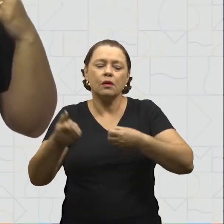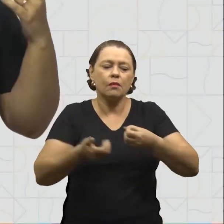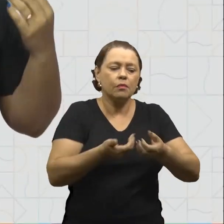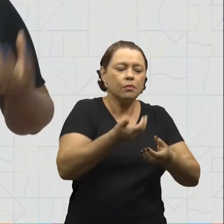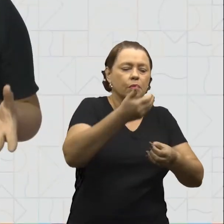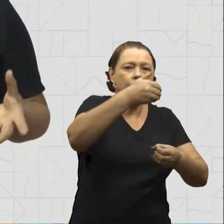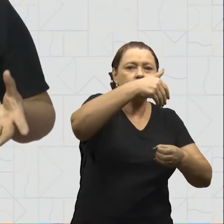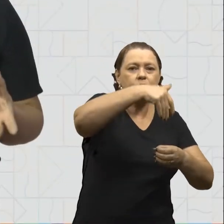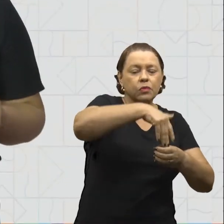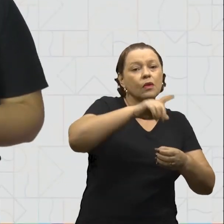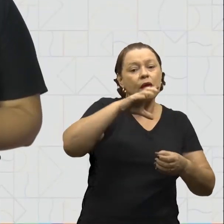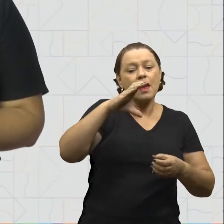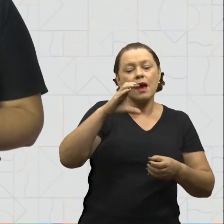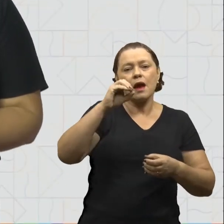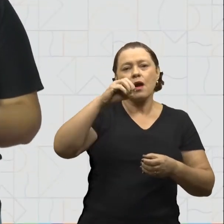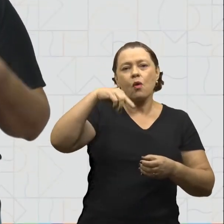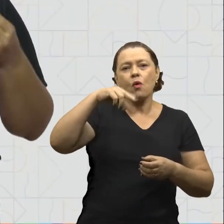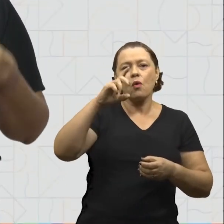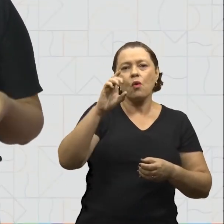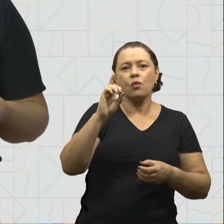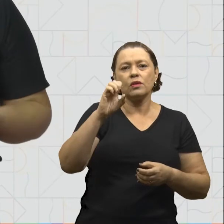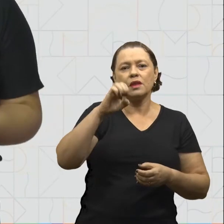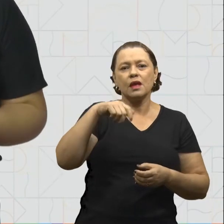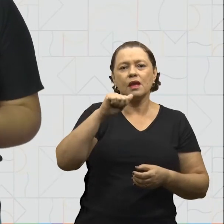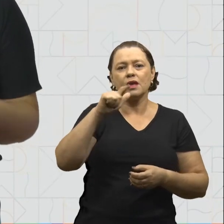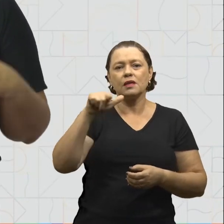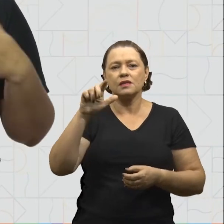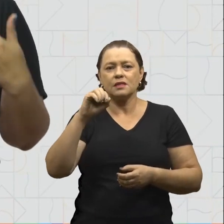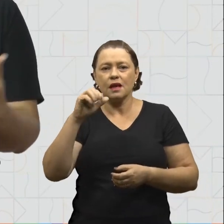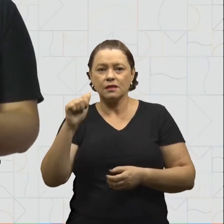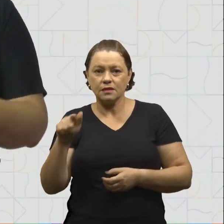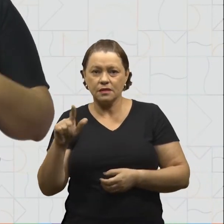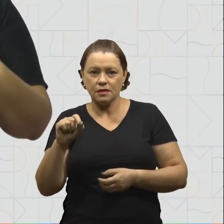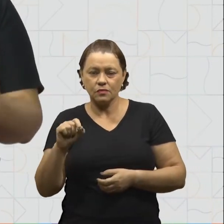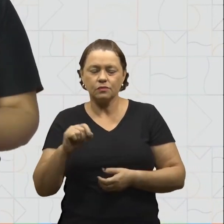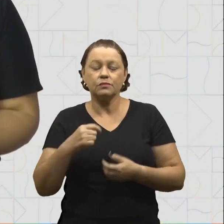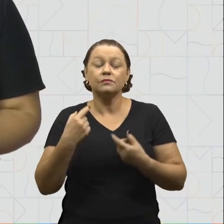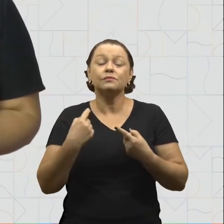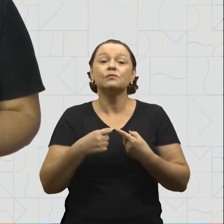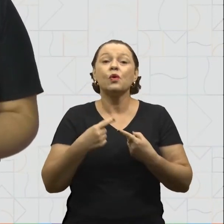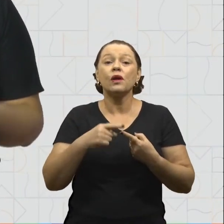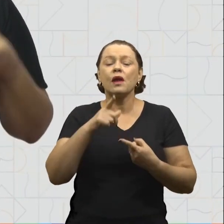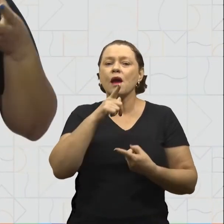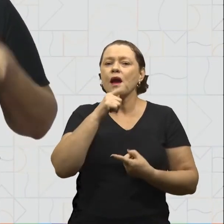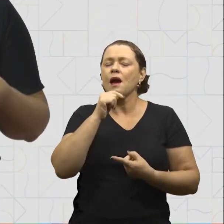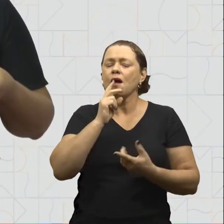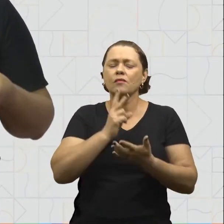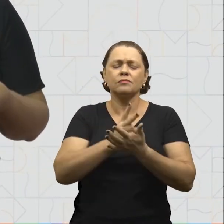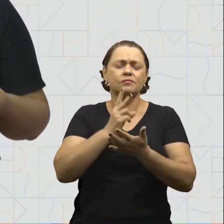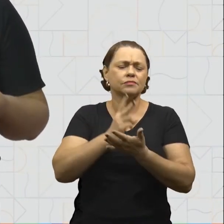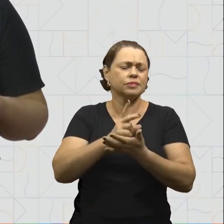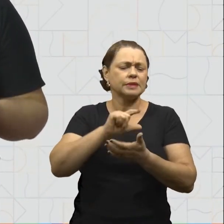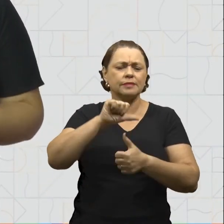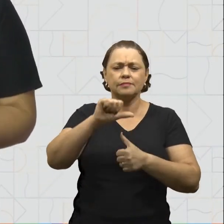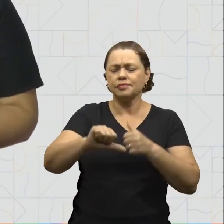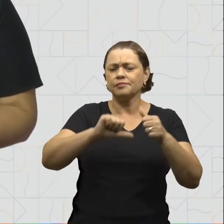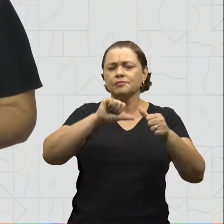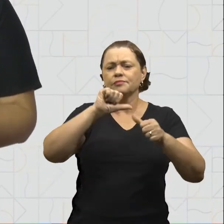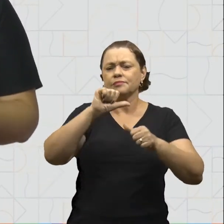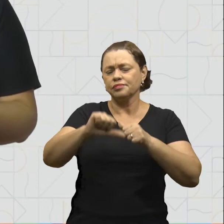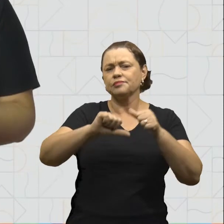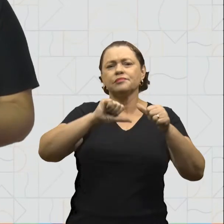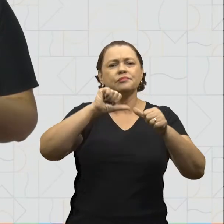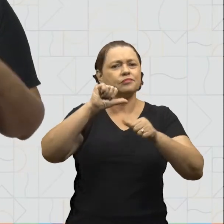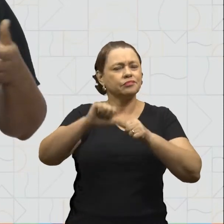Graças a essas mudanças de estado físico, a água está sempre em constante movimento. Esse movimento constante da